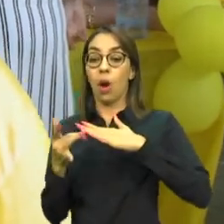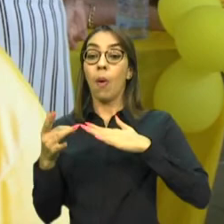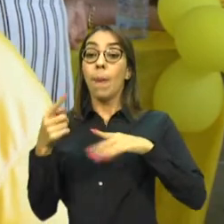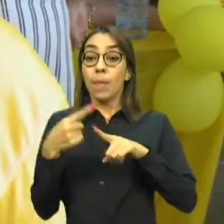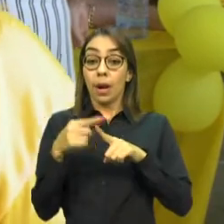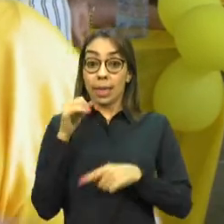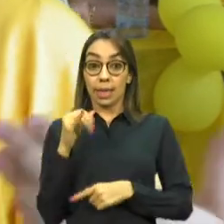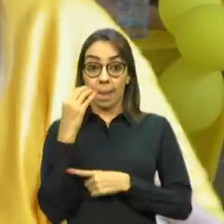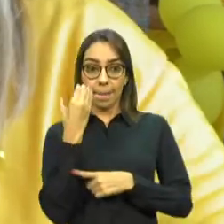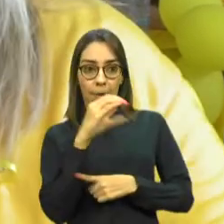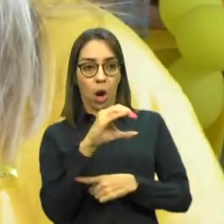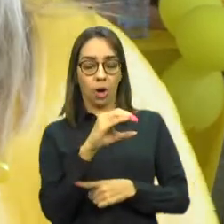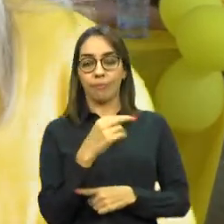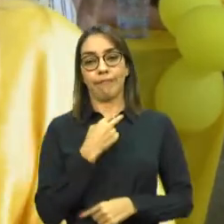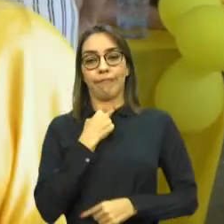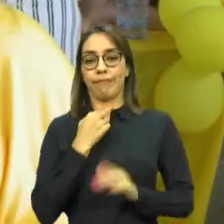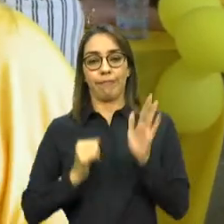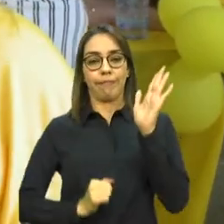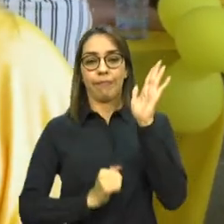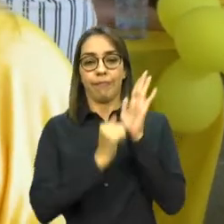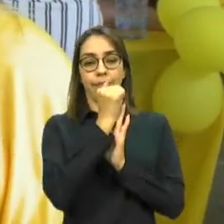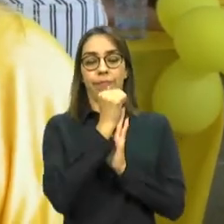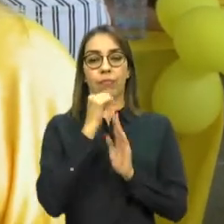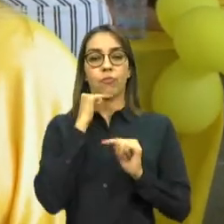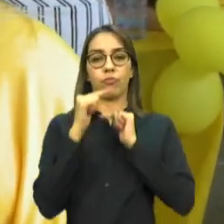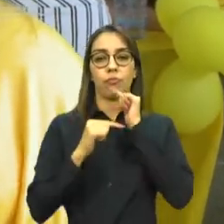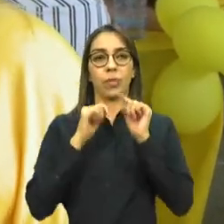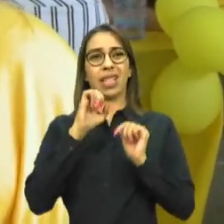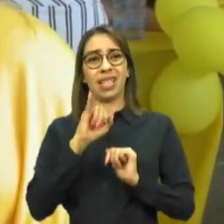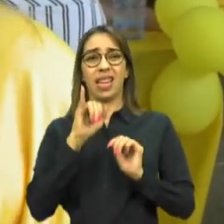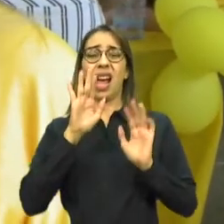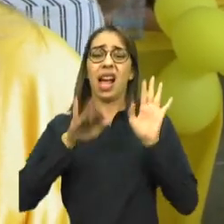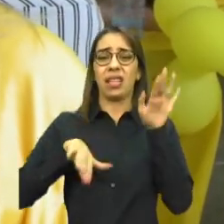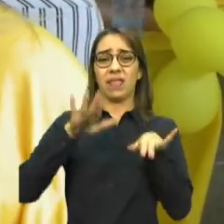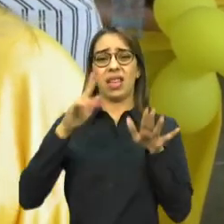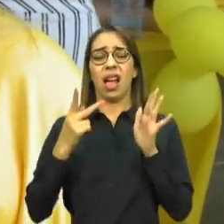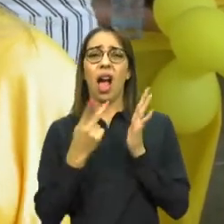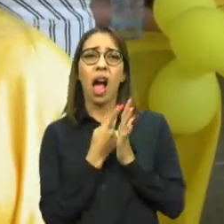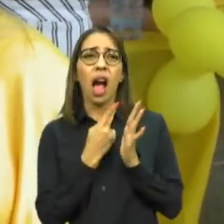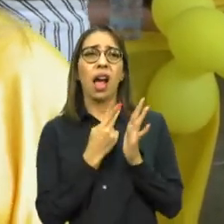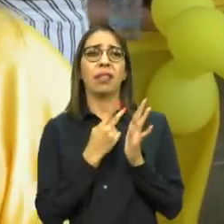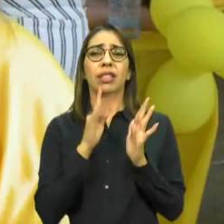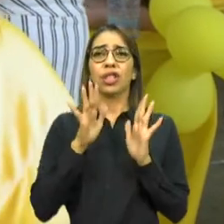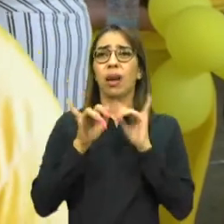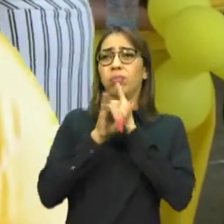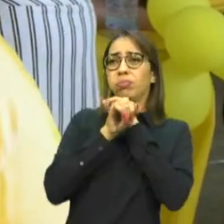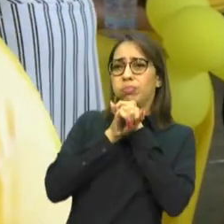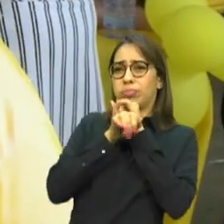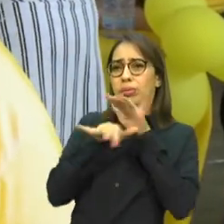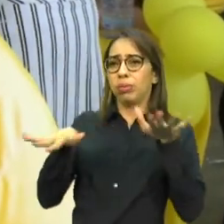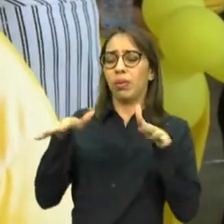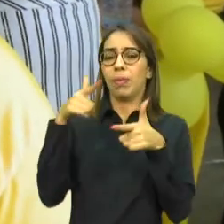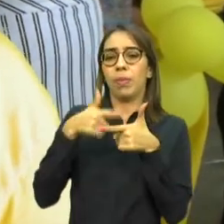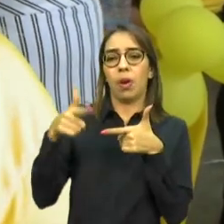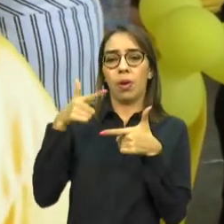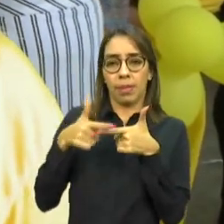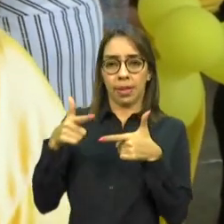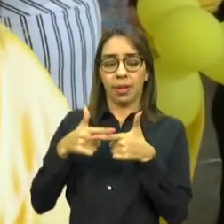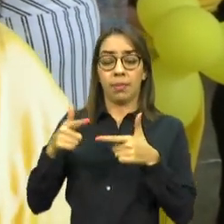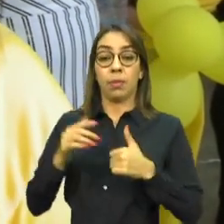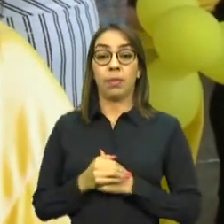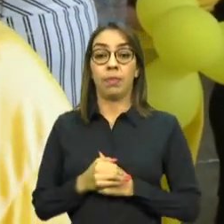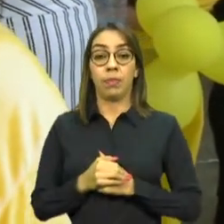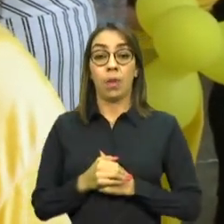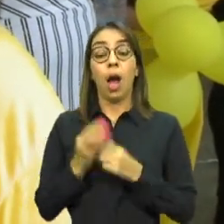né? E quando isso é apagado, às vezes já causou um dano quase irreversível. Muitos casos que a gente conhece